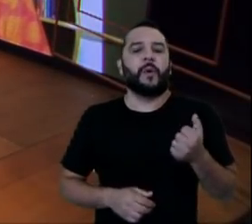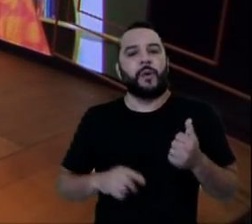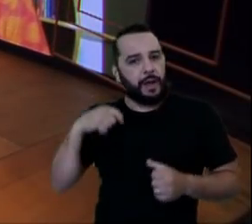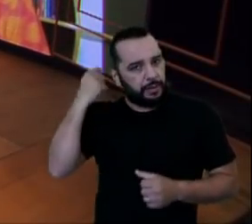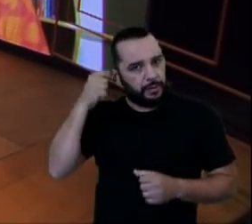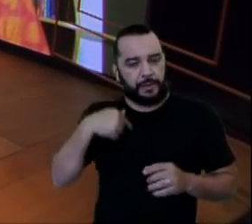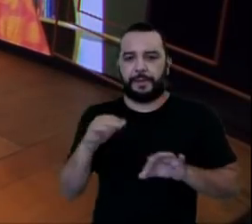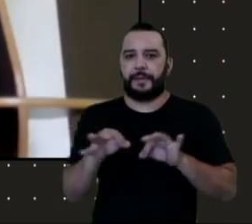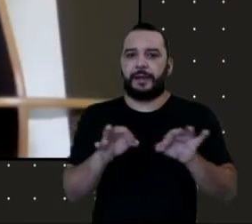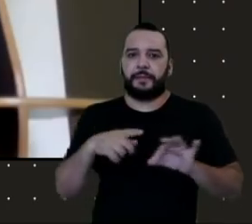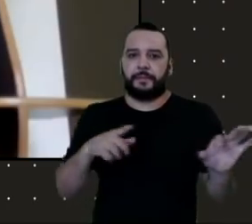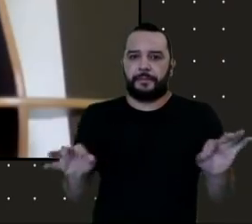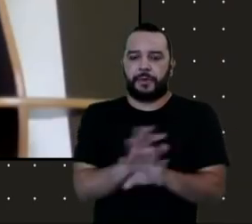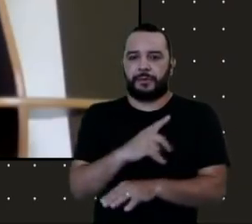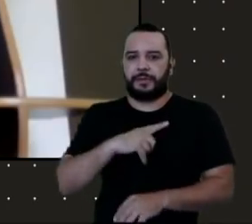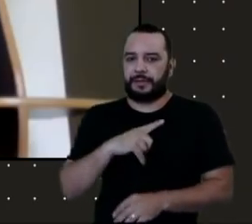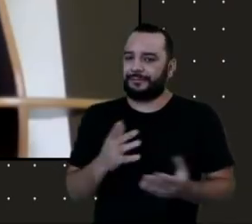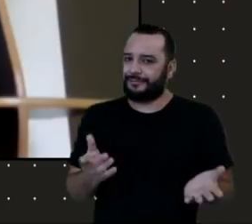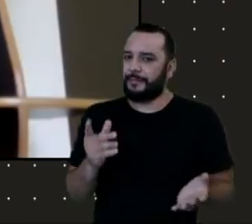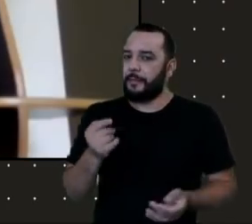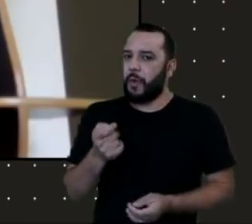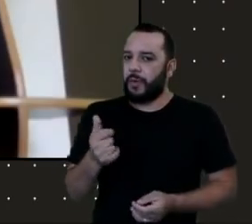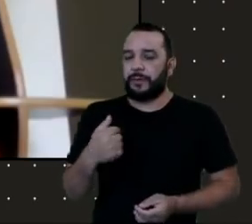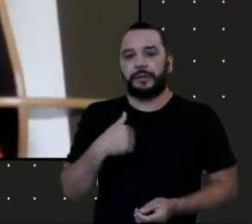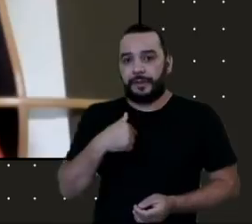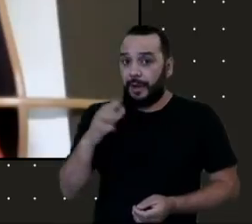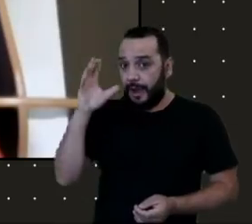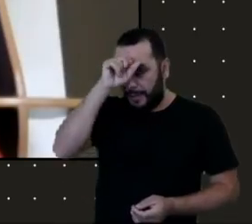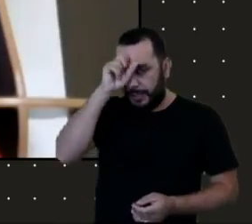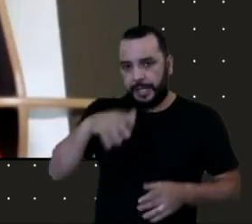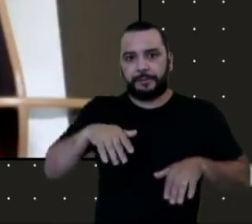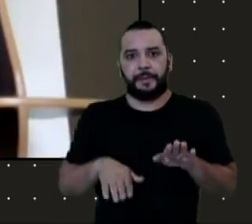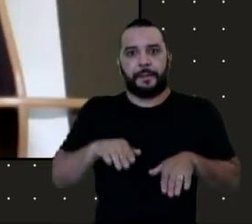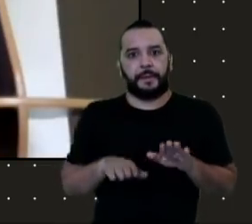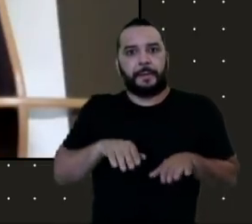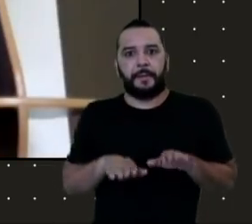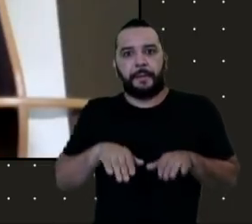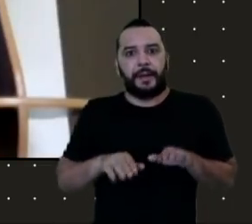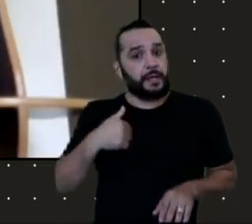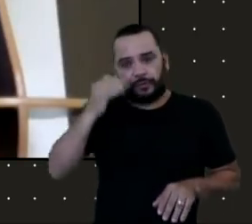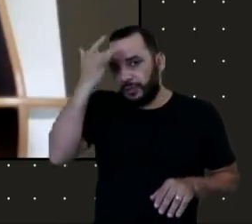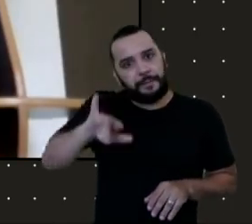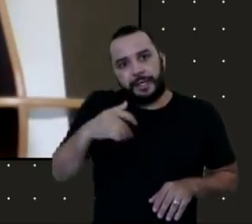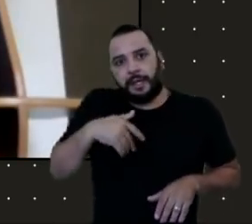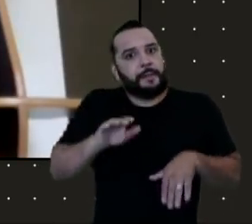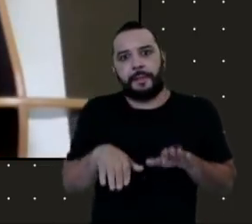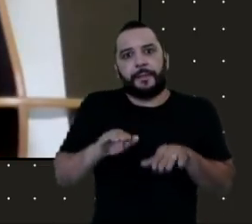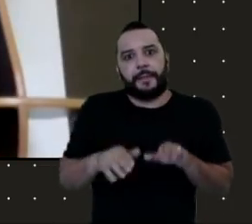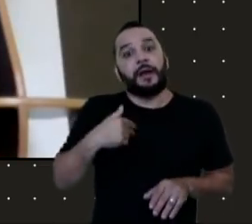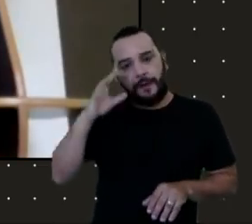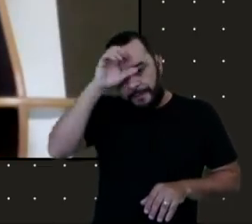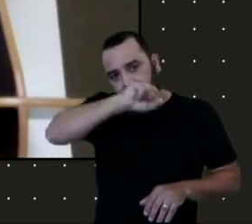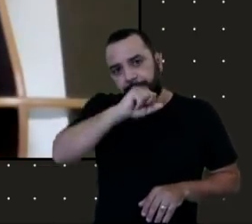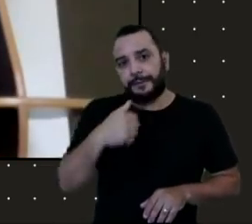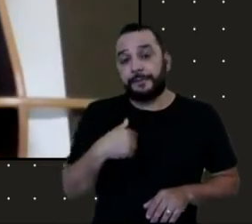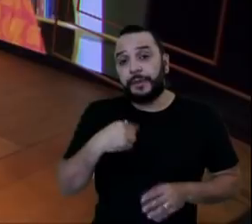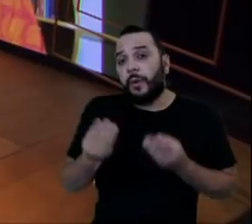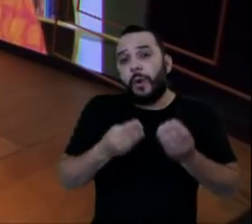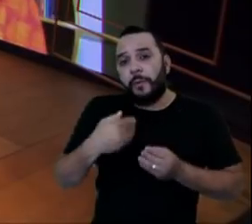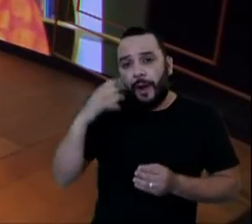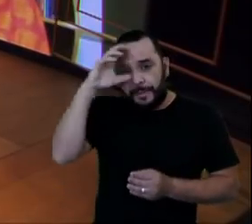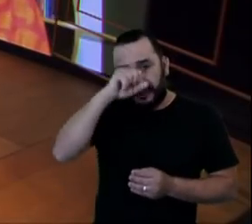de atores que sabem dançar bem, cantar bem, sapatear, estão preparadíssimos para o musical. Mas, na época, isso